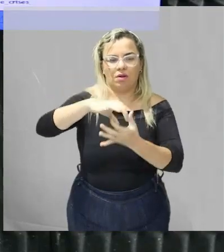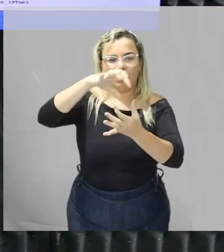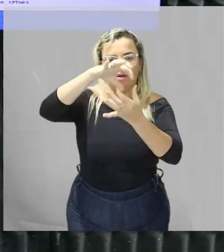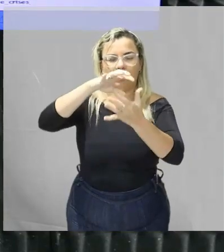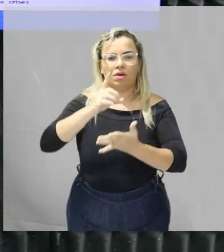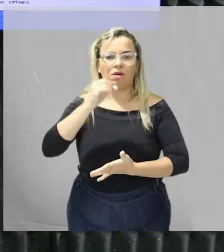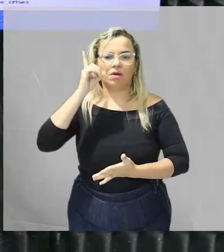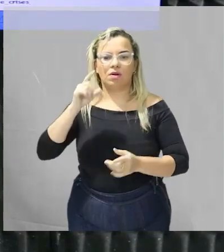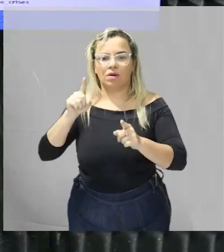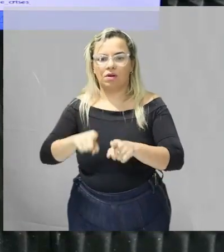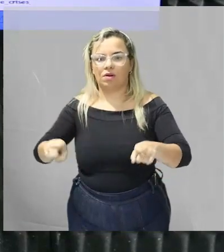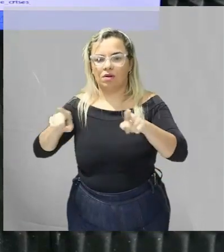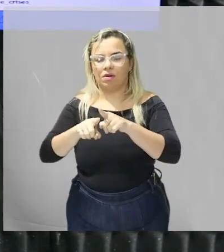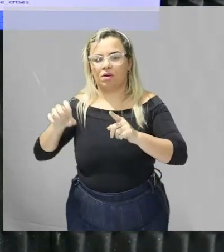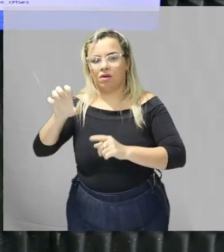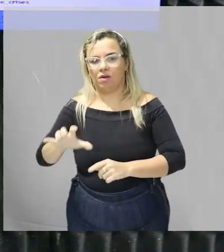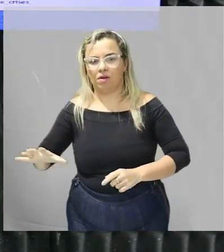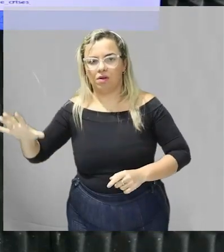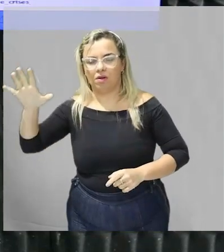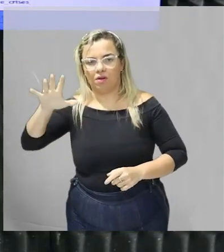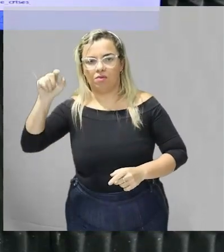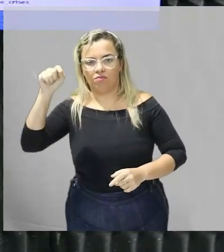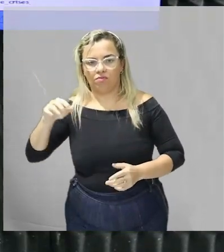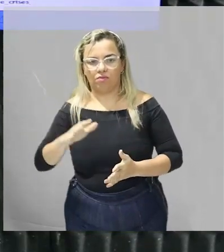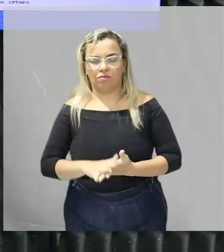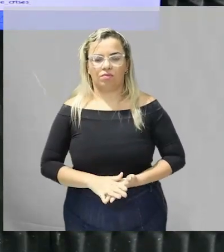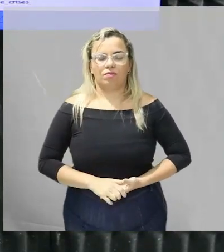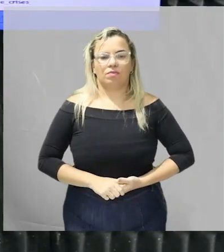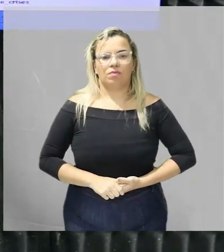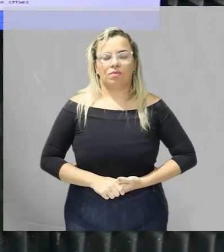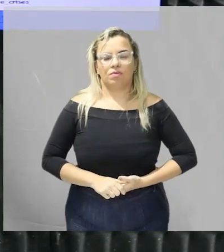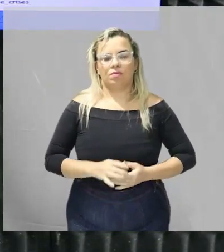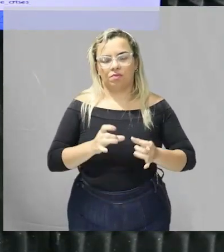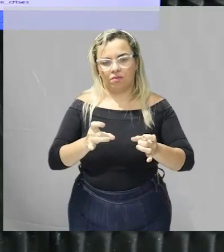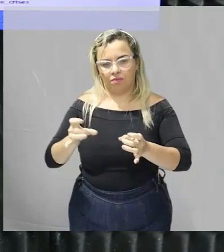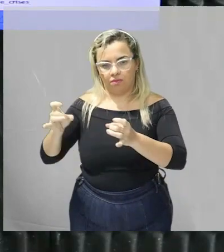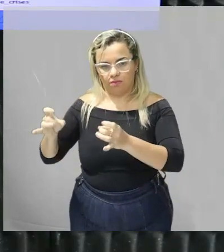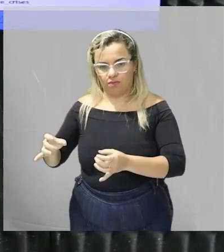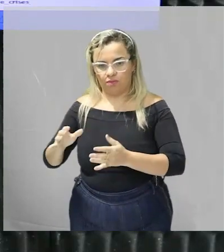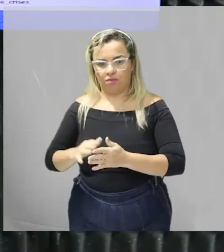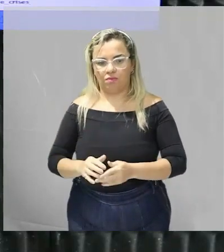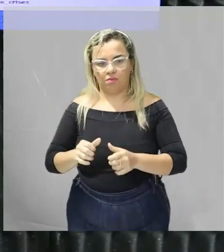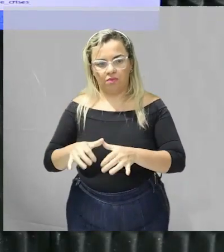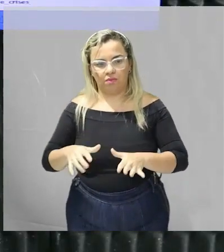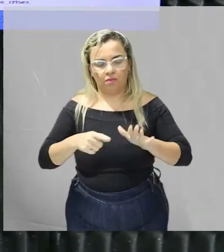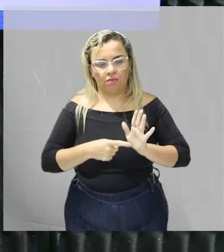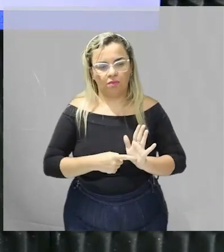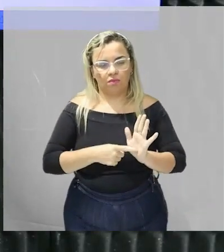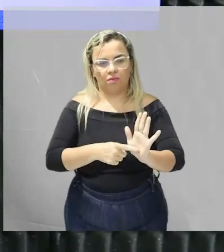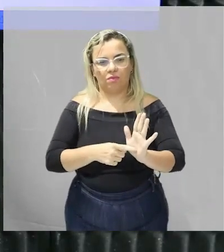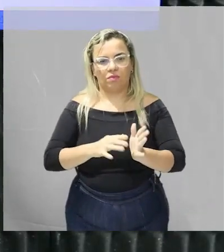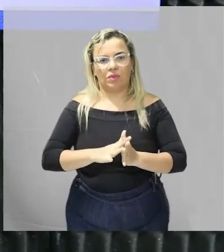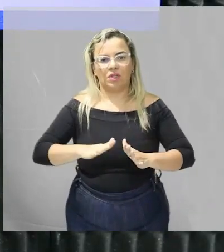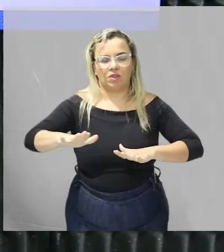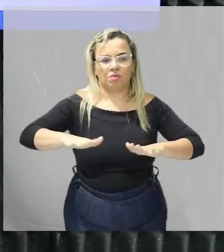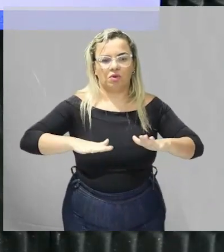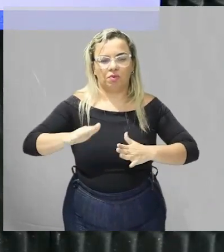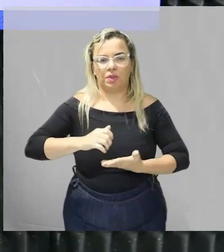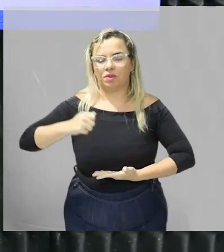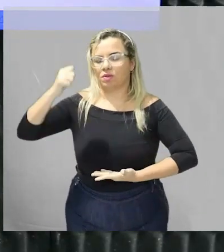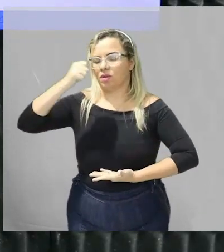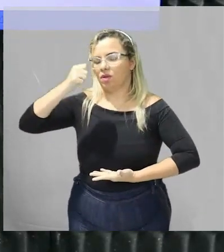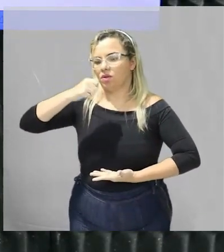para a Europa, que são os grandes centros recebedores. Beleza? É um gráfico mais ilustrativo, né? Para mostrar esse fluxo. Aí ele te